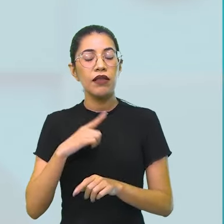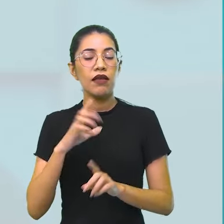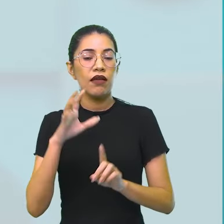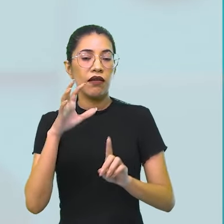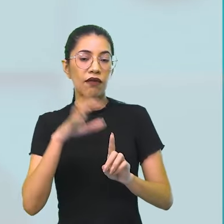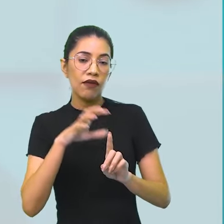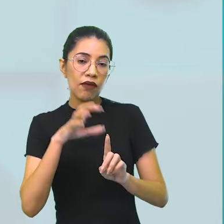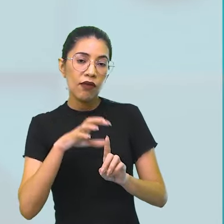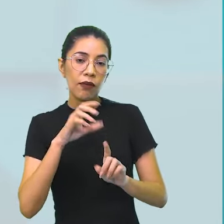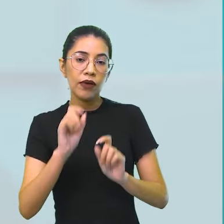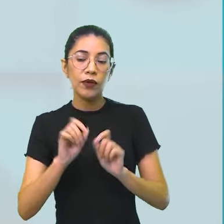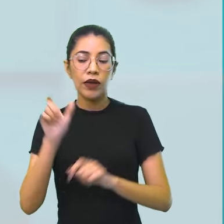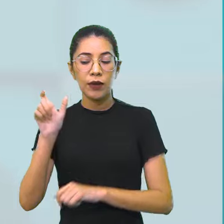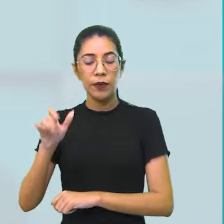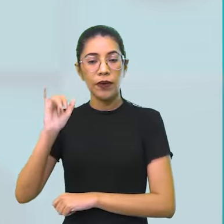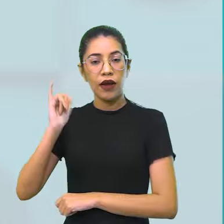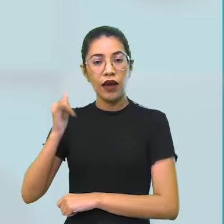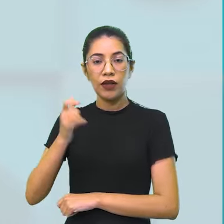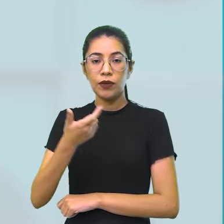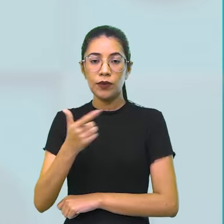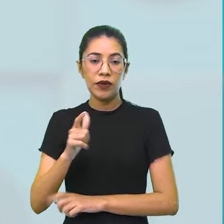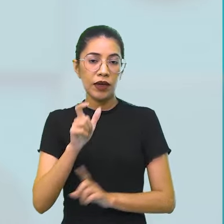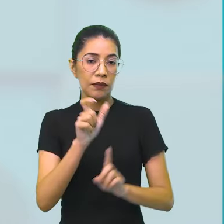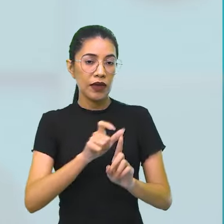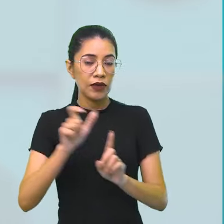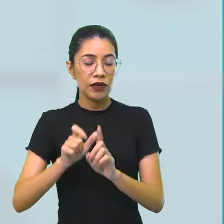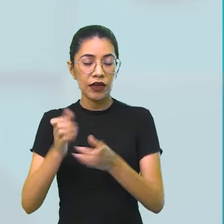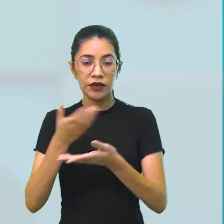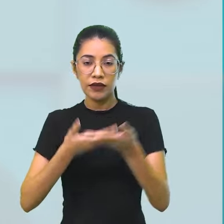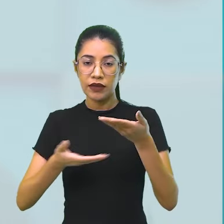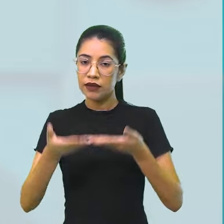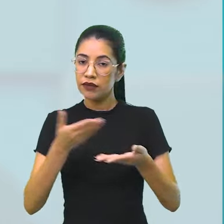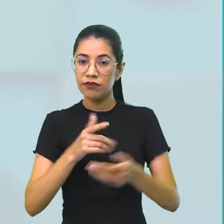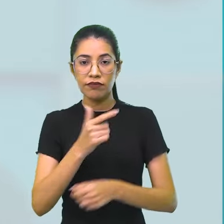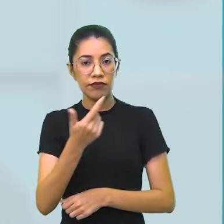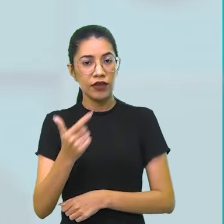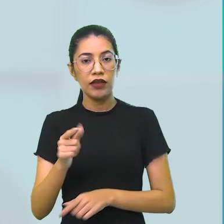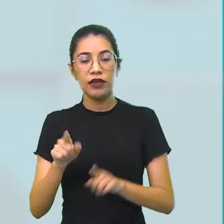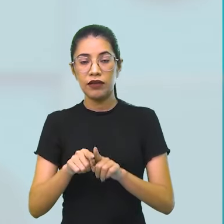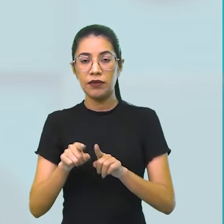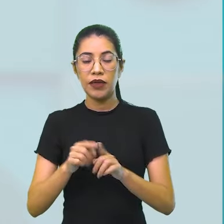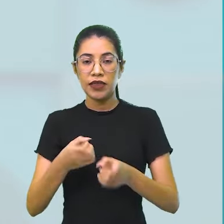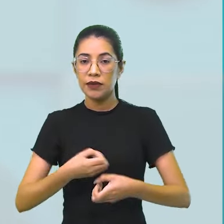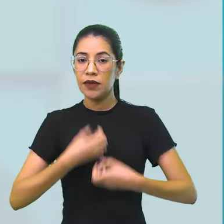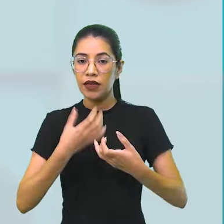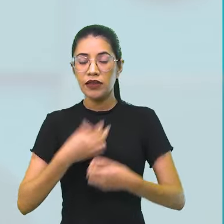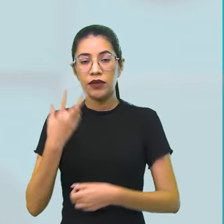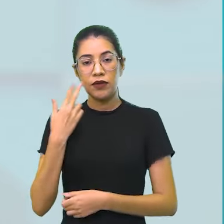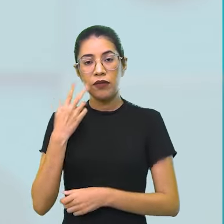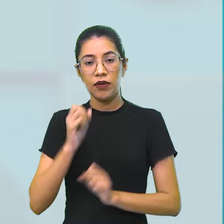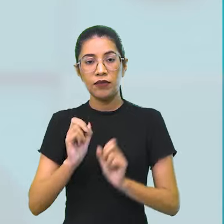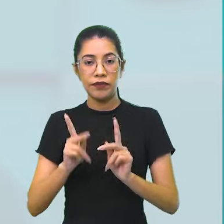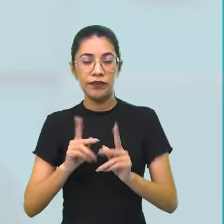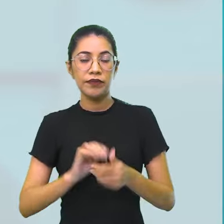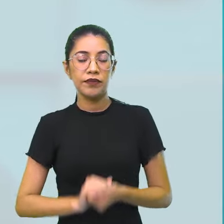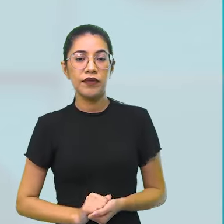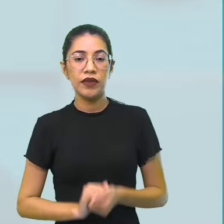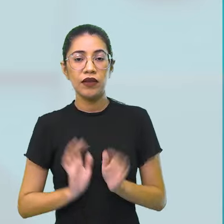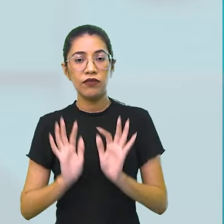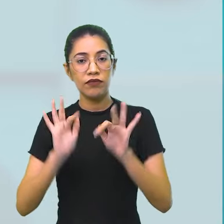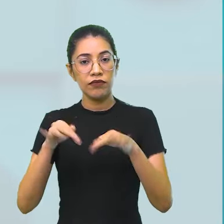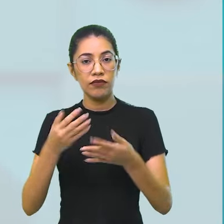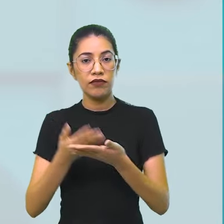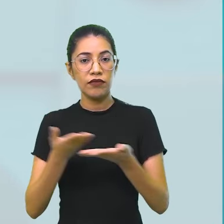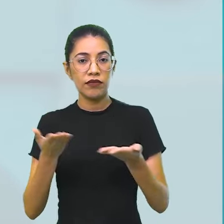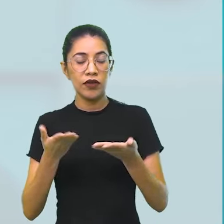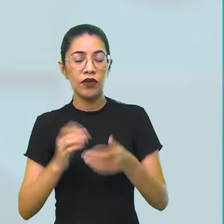do narrador, né, já não vai ter aí os personagens conversando, né, falando, se expressando comumente, ok, pessoal? Eu vou ficando por